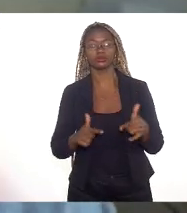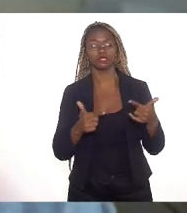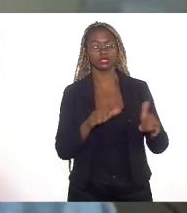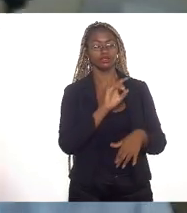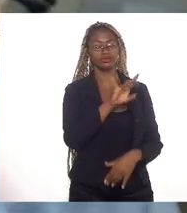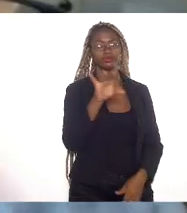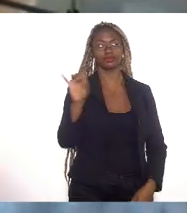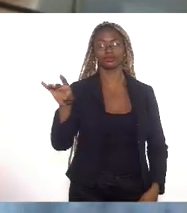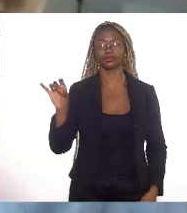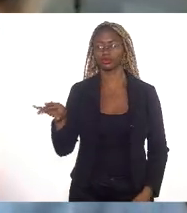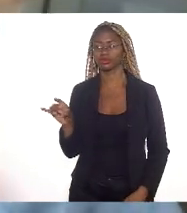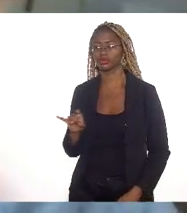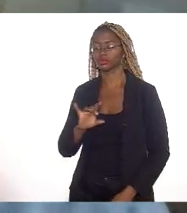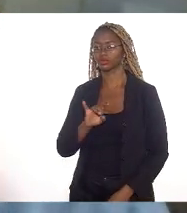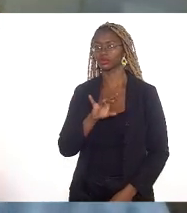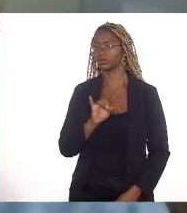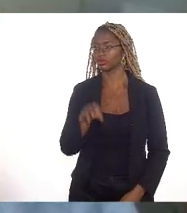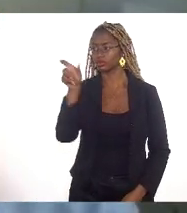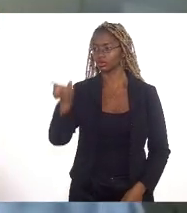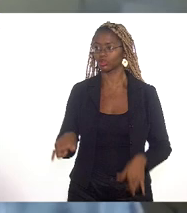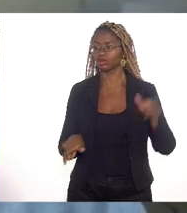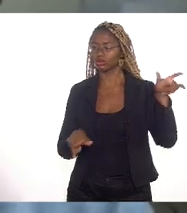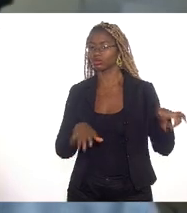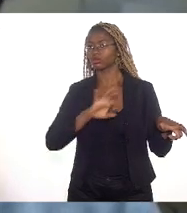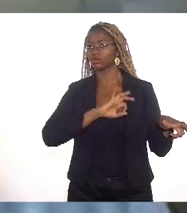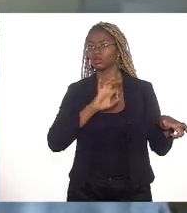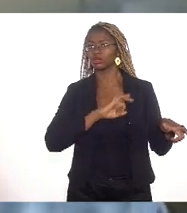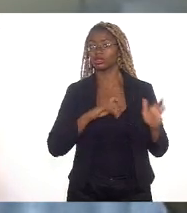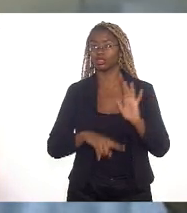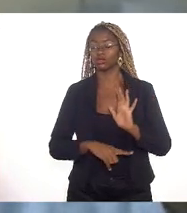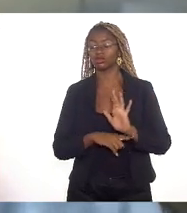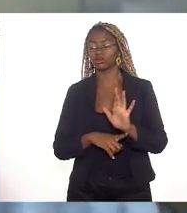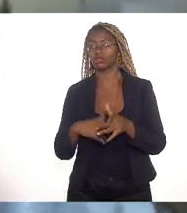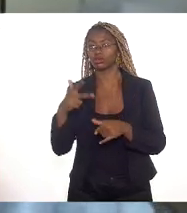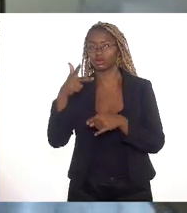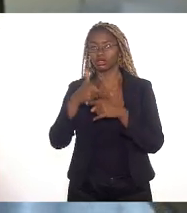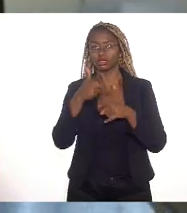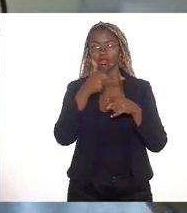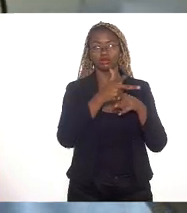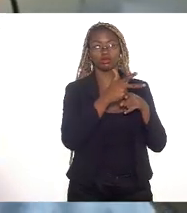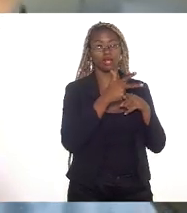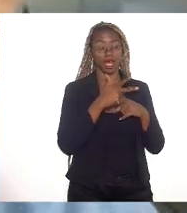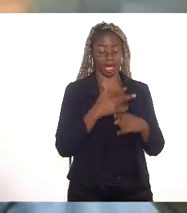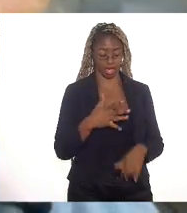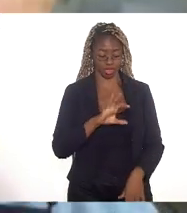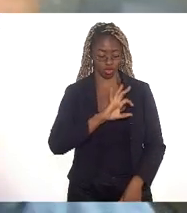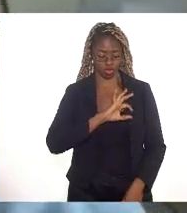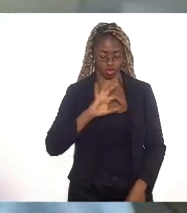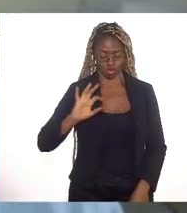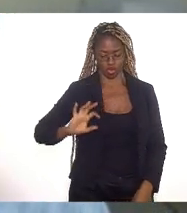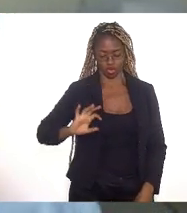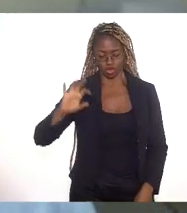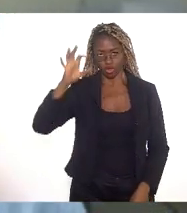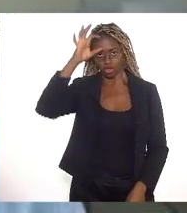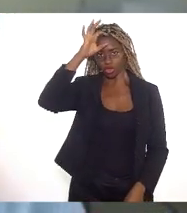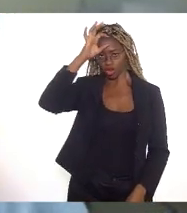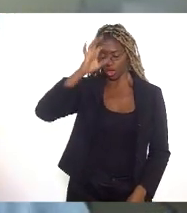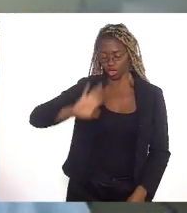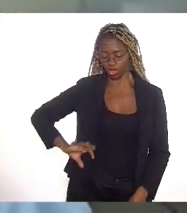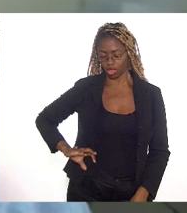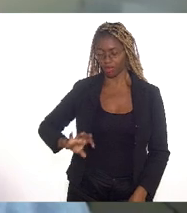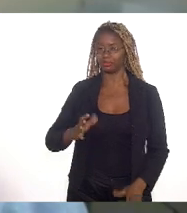de segurança pública através de câmeras corporais. Estou chamando a atenção nesses cinco